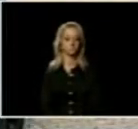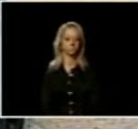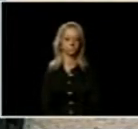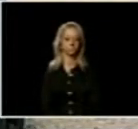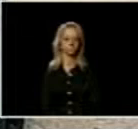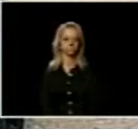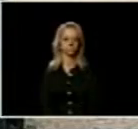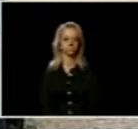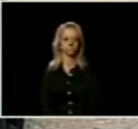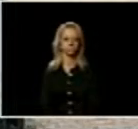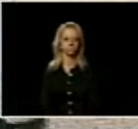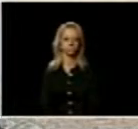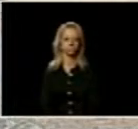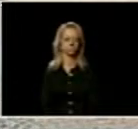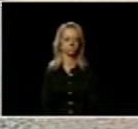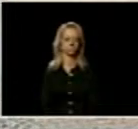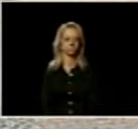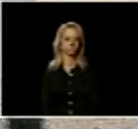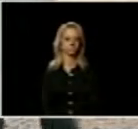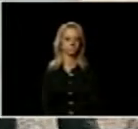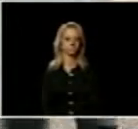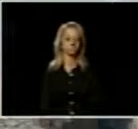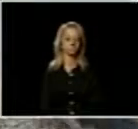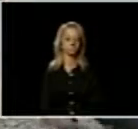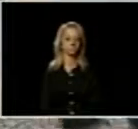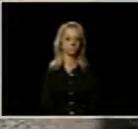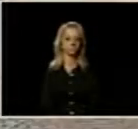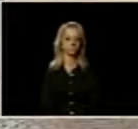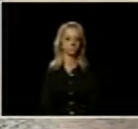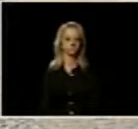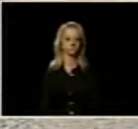Não vai votar no Estado.